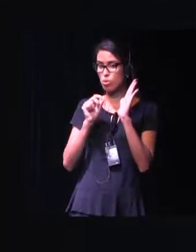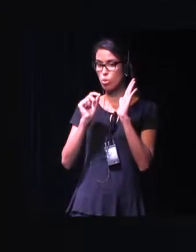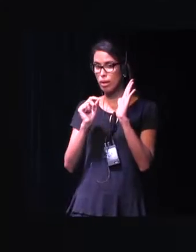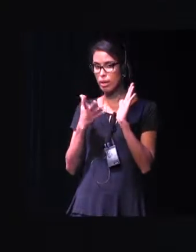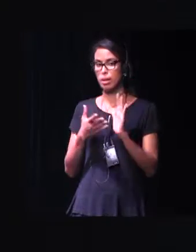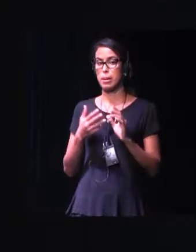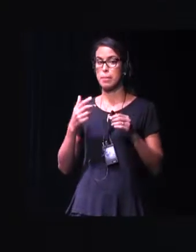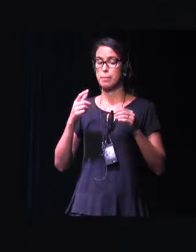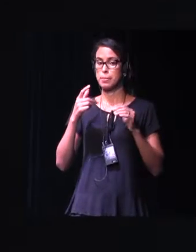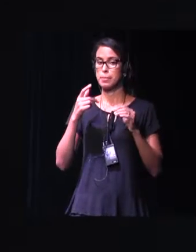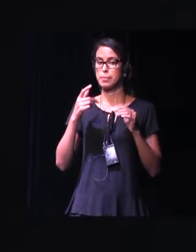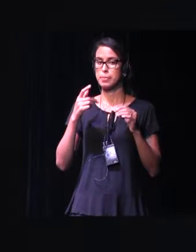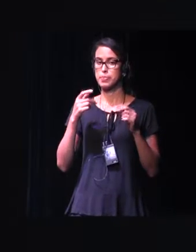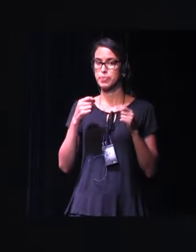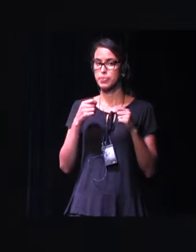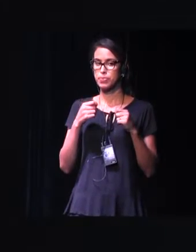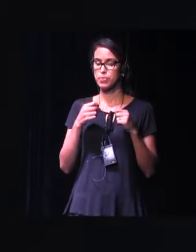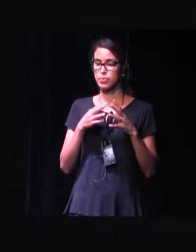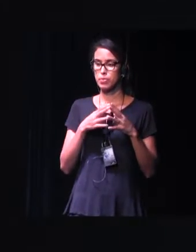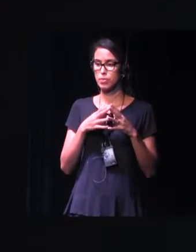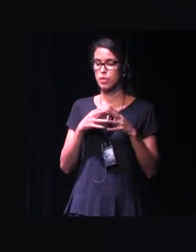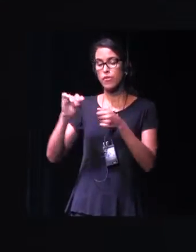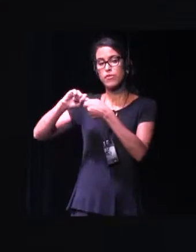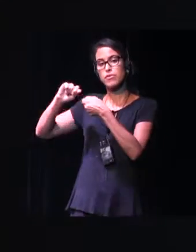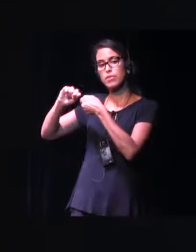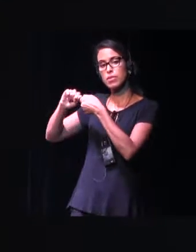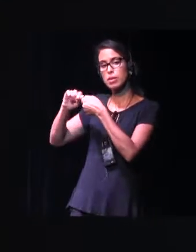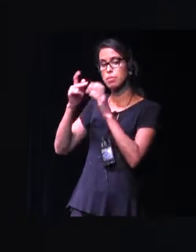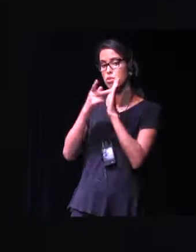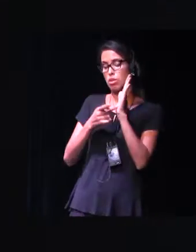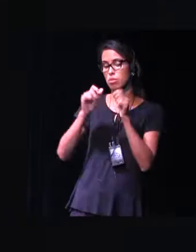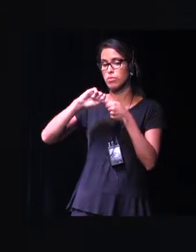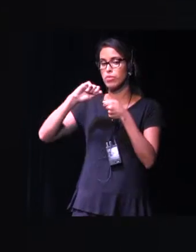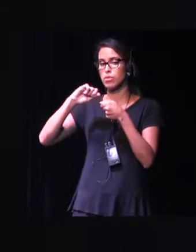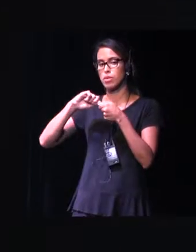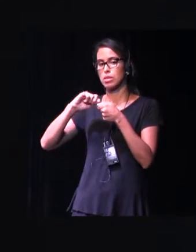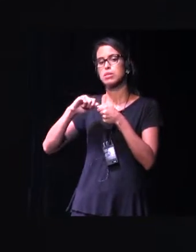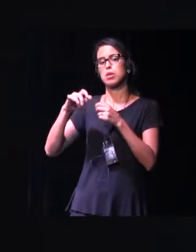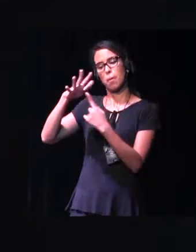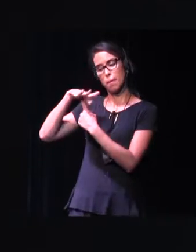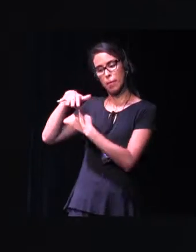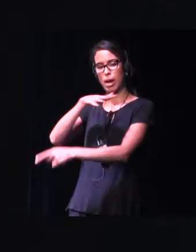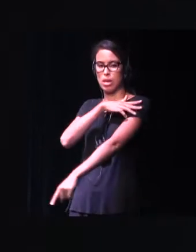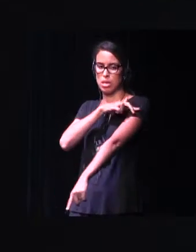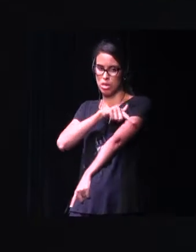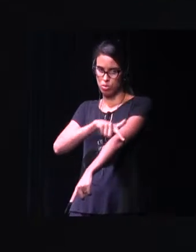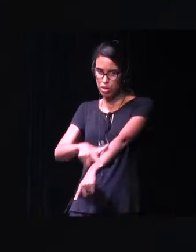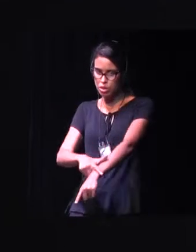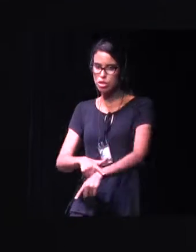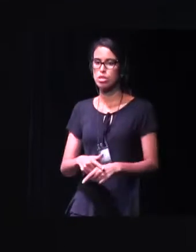Se propõe um plano municipal integral que fazer o